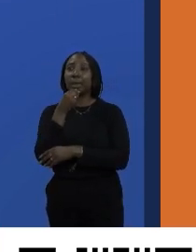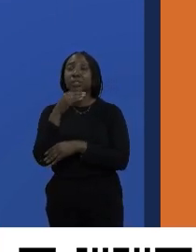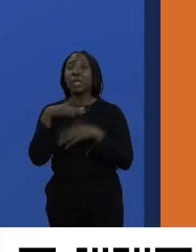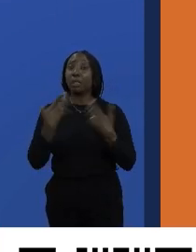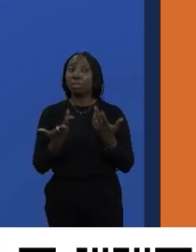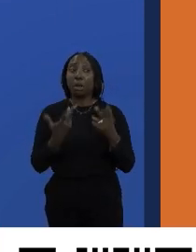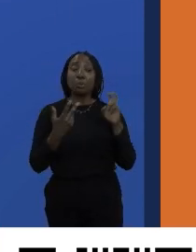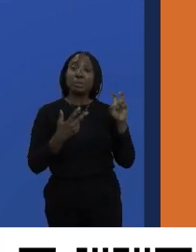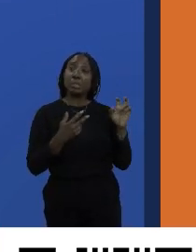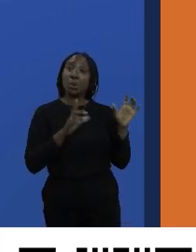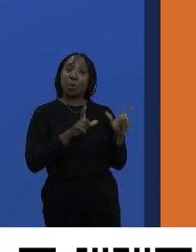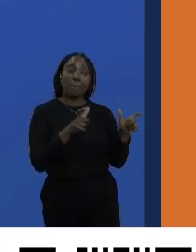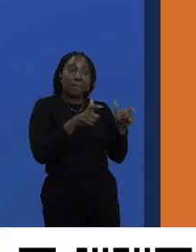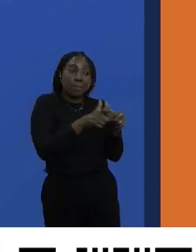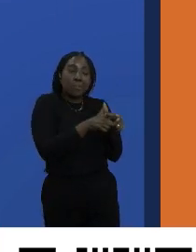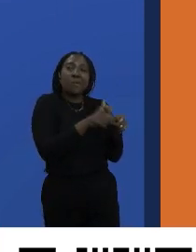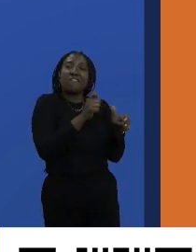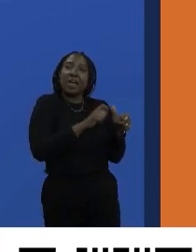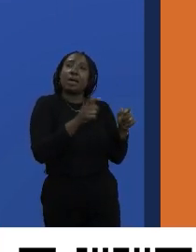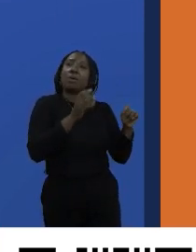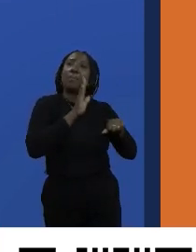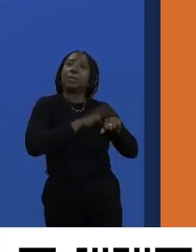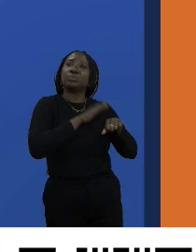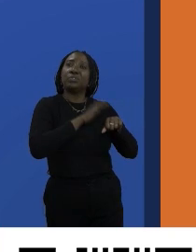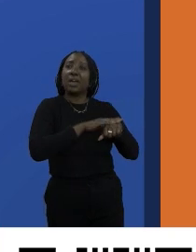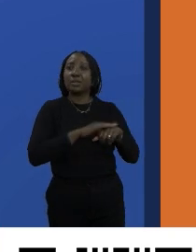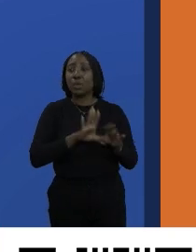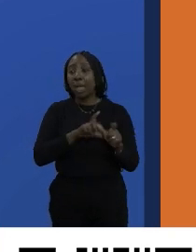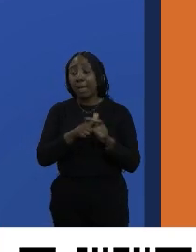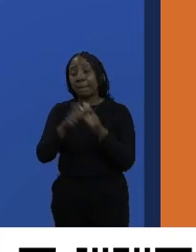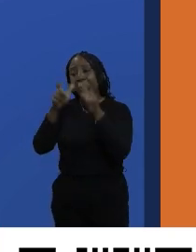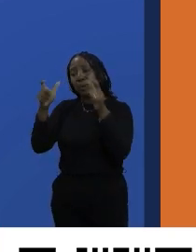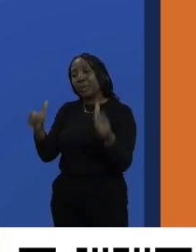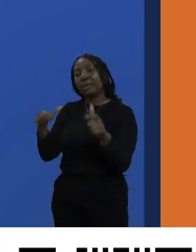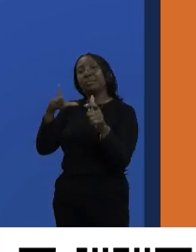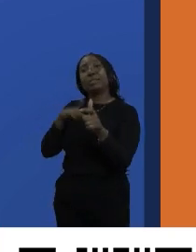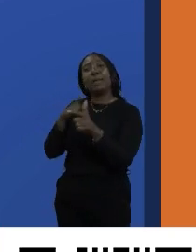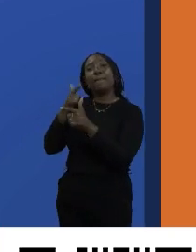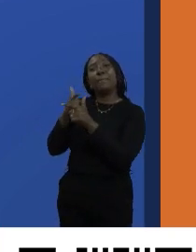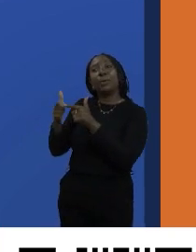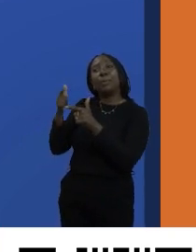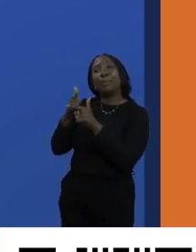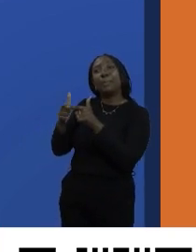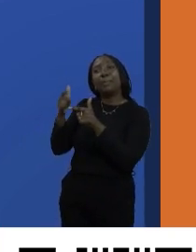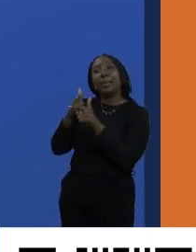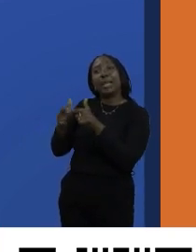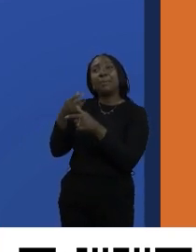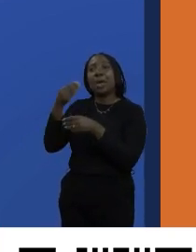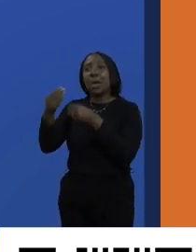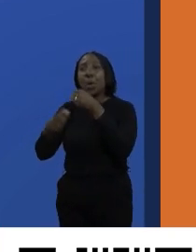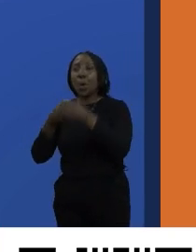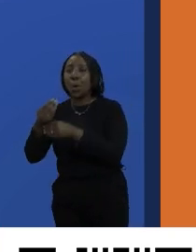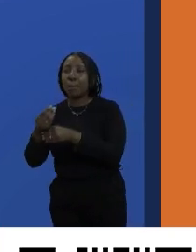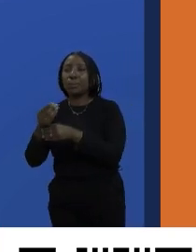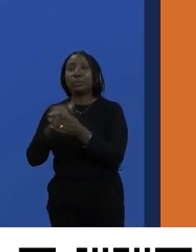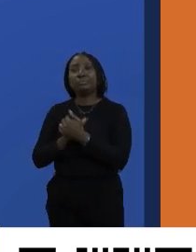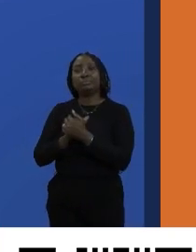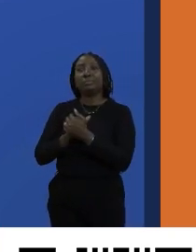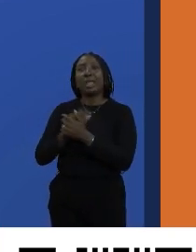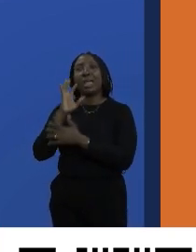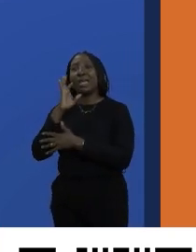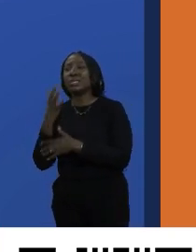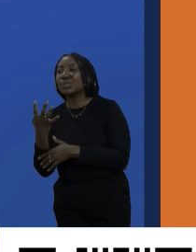aqui que eu faço, cara. 95%, ó, tem sempre um problema para cada solução. São especialistas em ficar